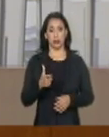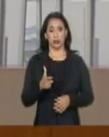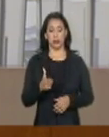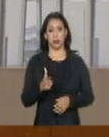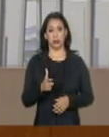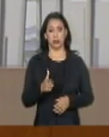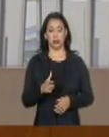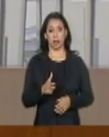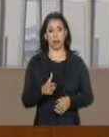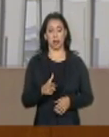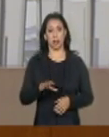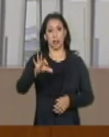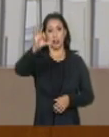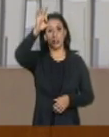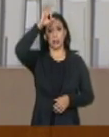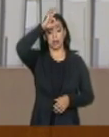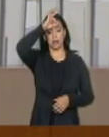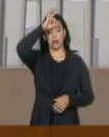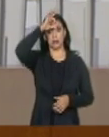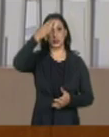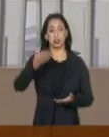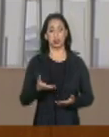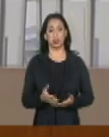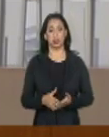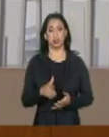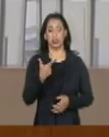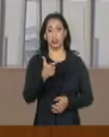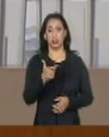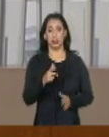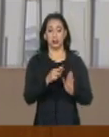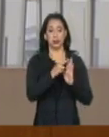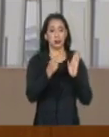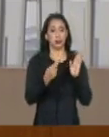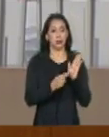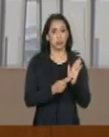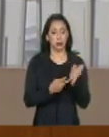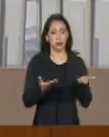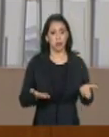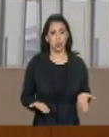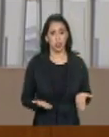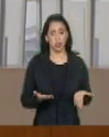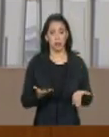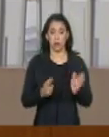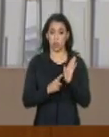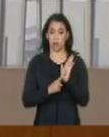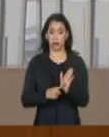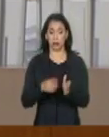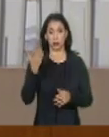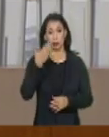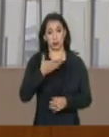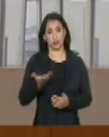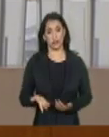presunção de inocência se não há normativo dizendo isso.